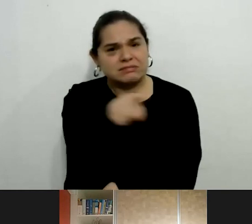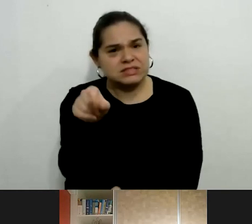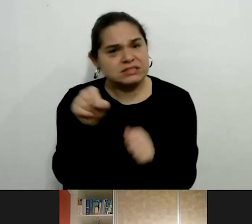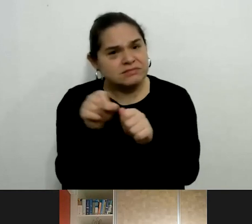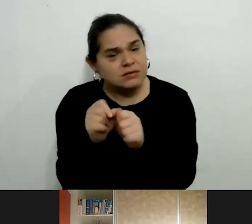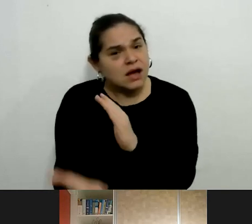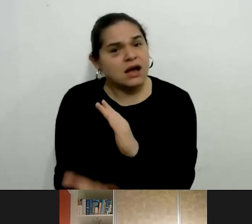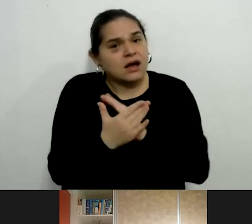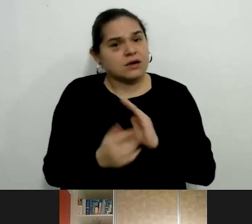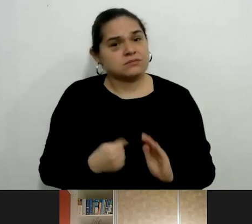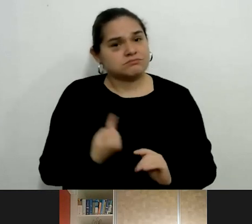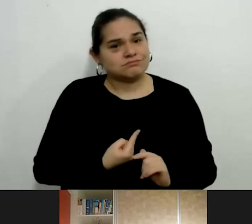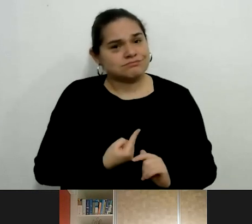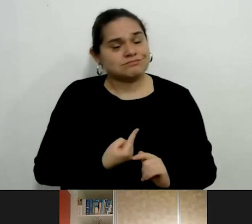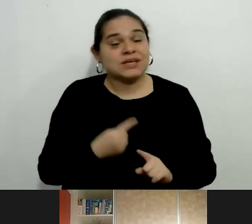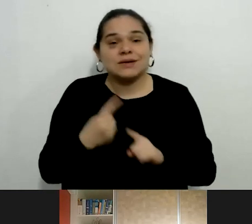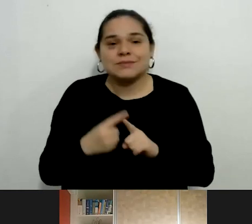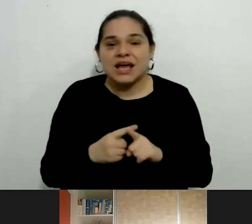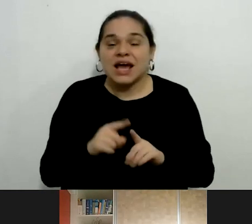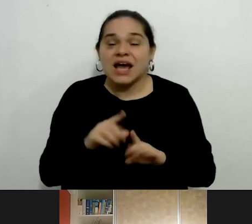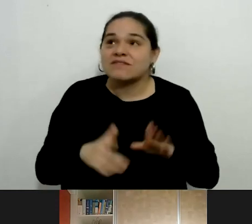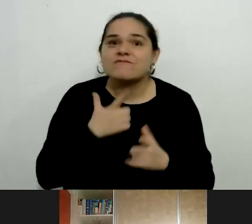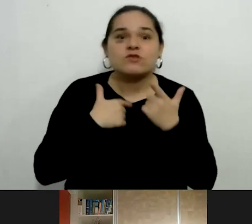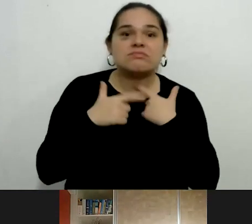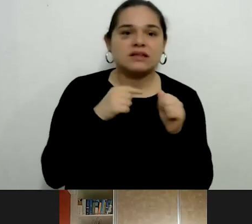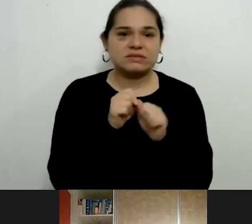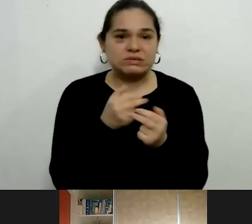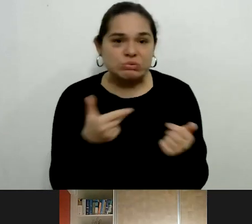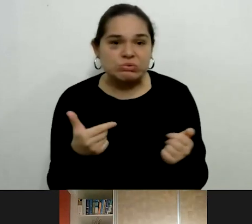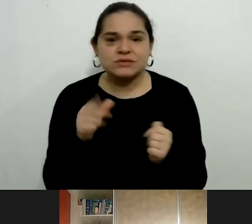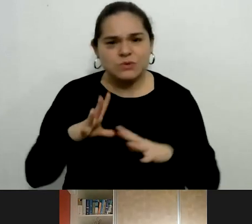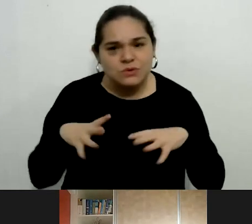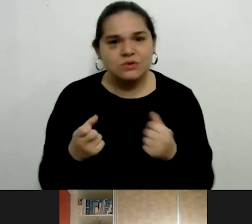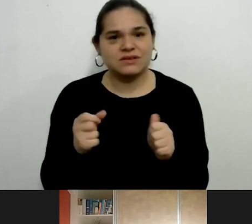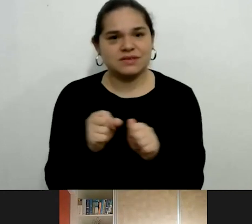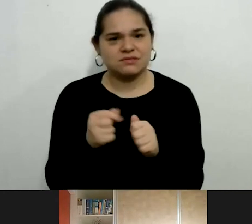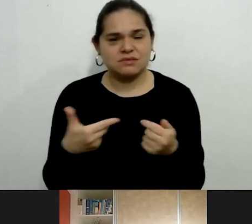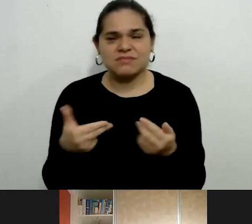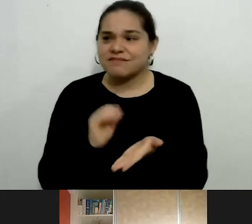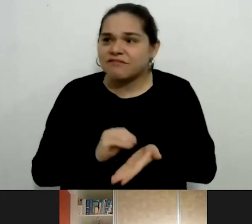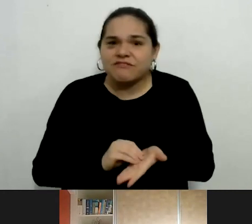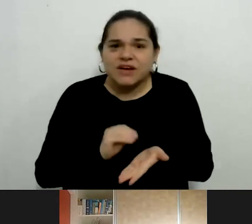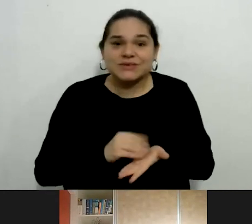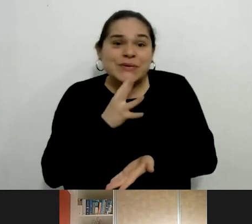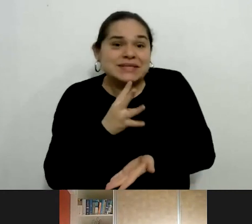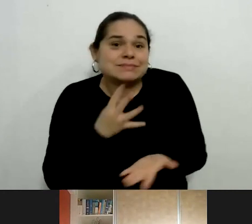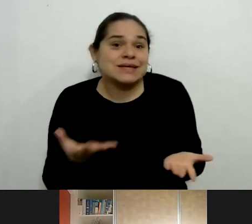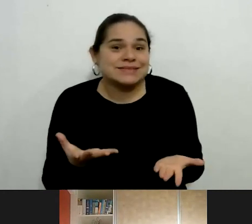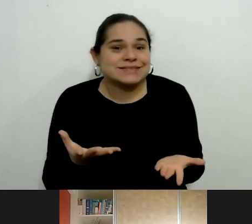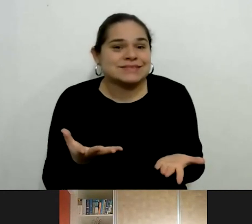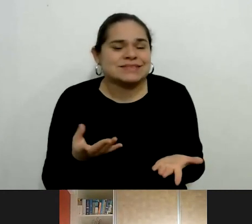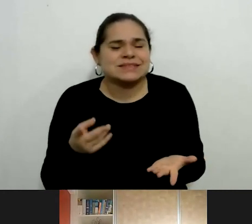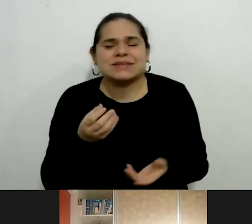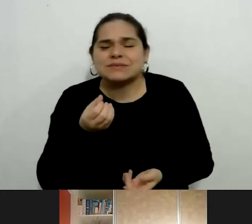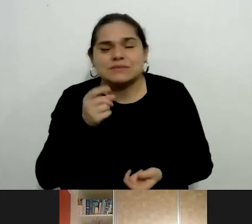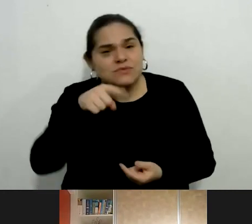porque a gente muitas vezes tem vontade de fazer as coisas, tem um pouco de coragem de fazer as coisas, mas não tem conhecimento técnico para fazer e conta com o apoio de vocês, sem